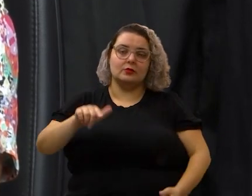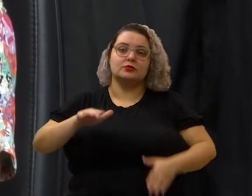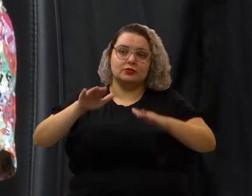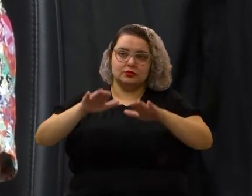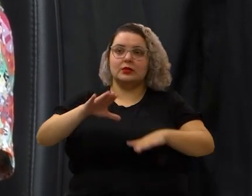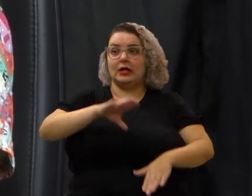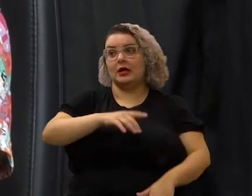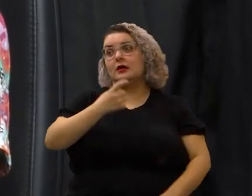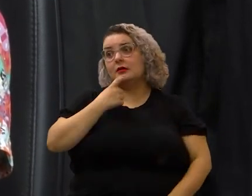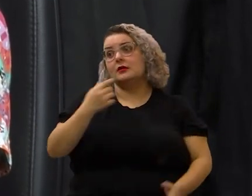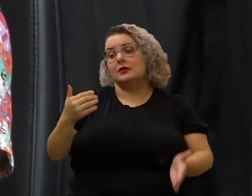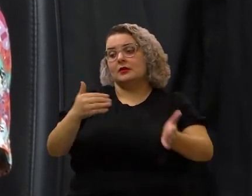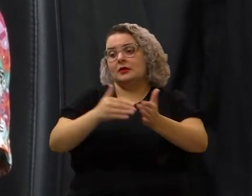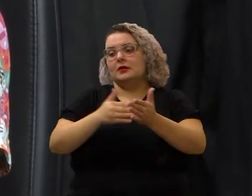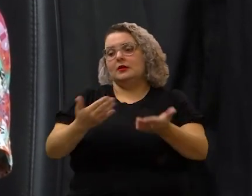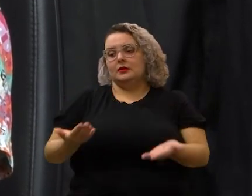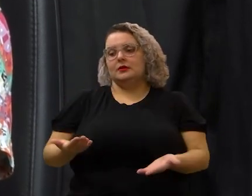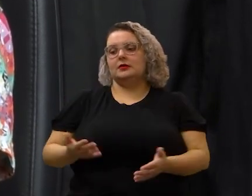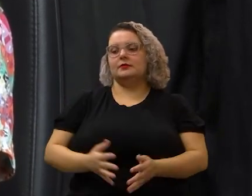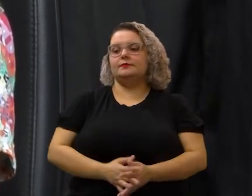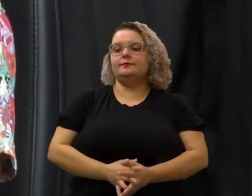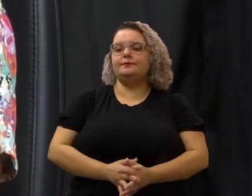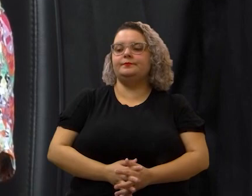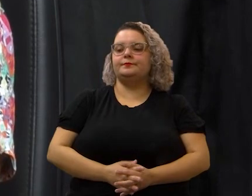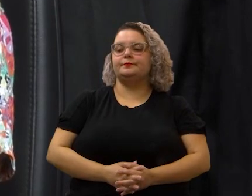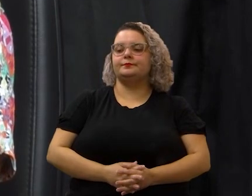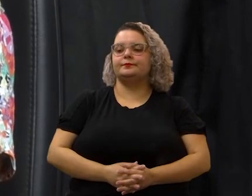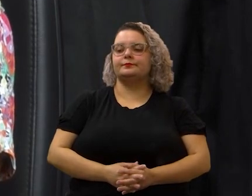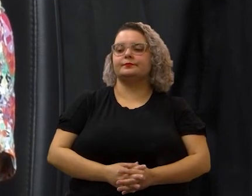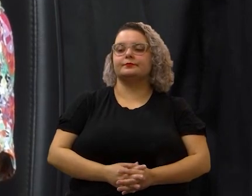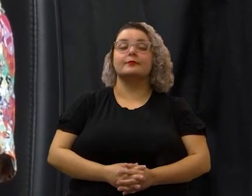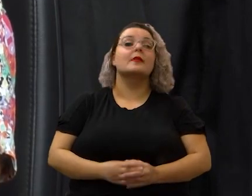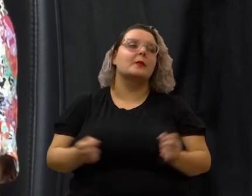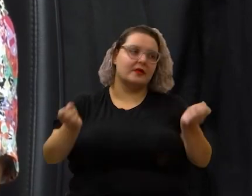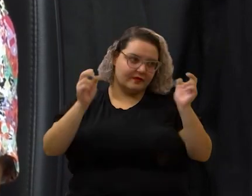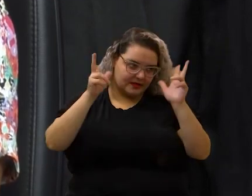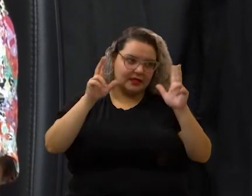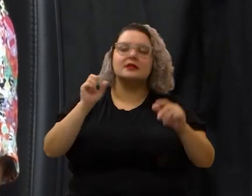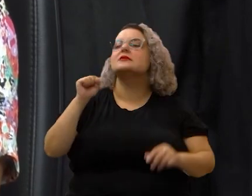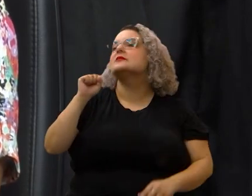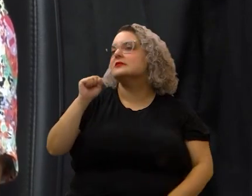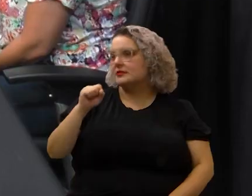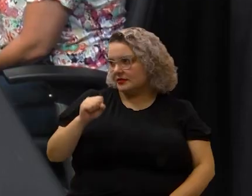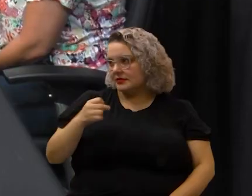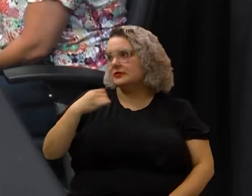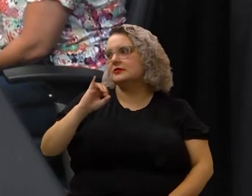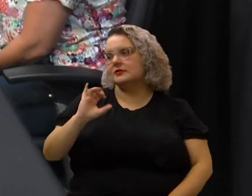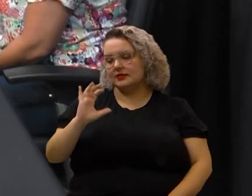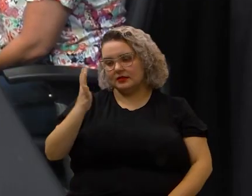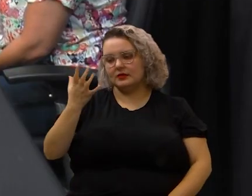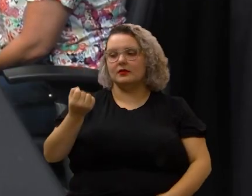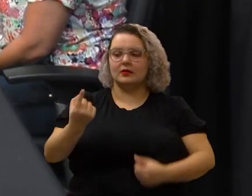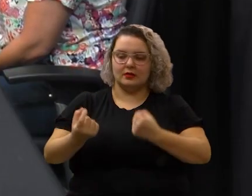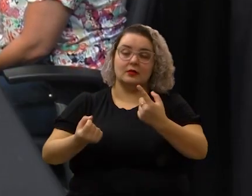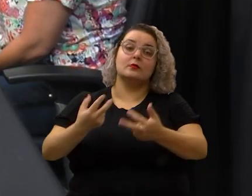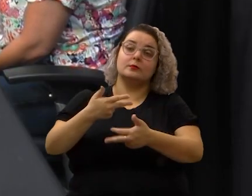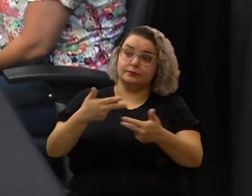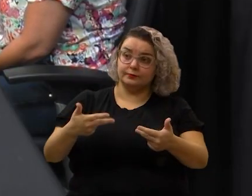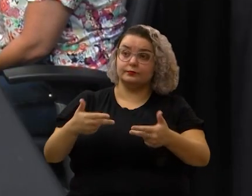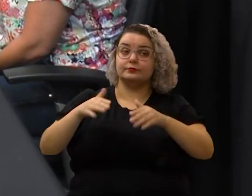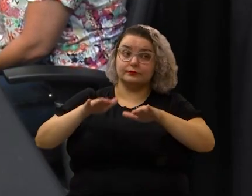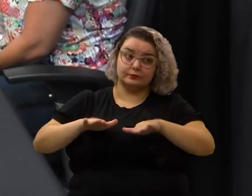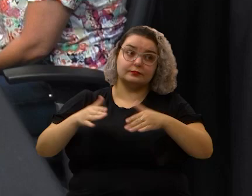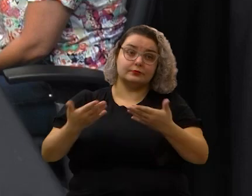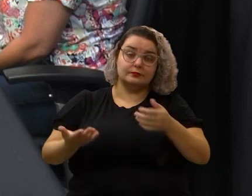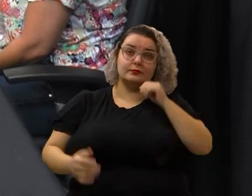tenho ficado aqui em Campinas até para estar atenta, caso aconteça alguma